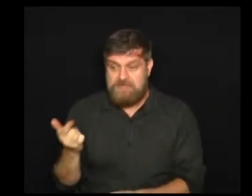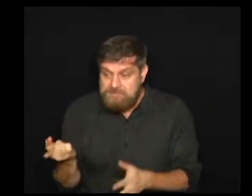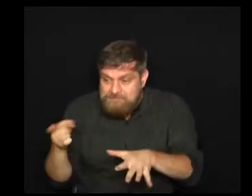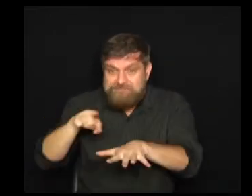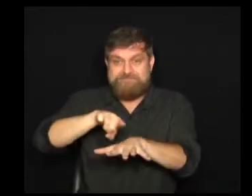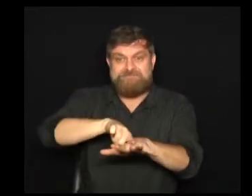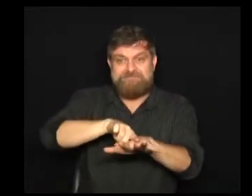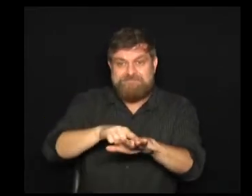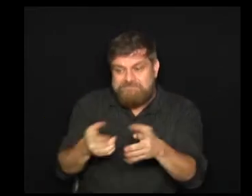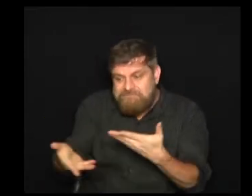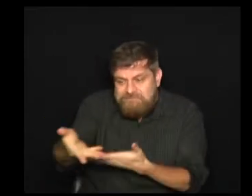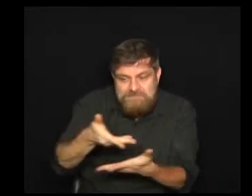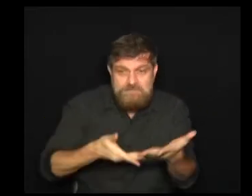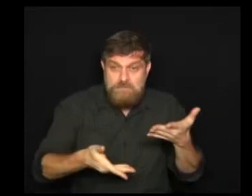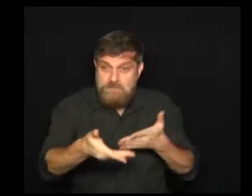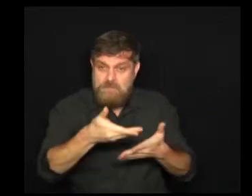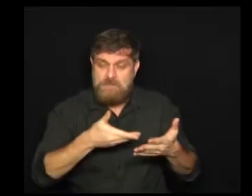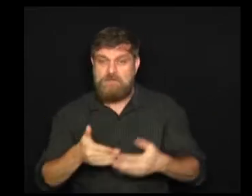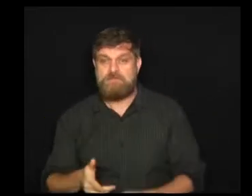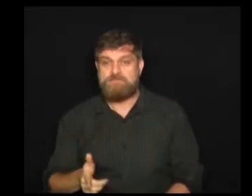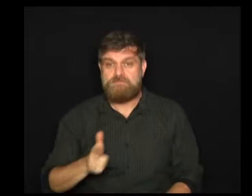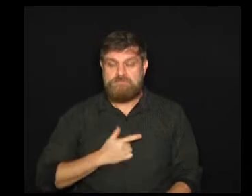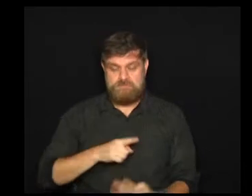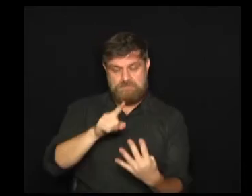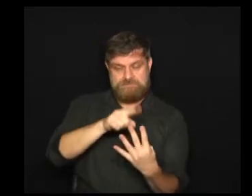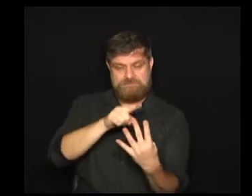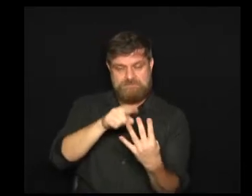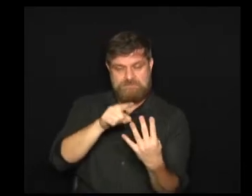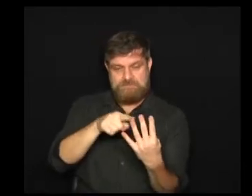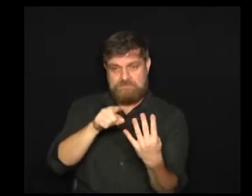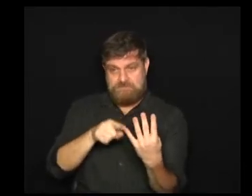né? Então são as quatro